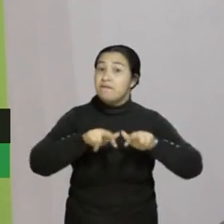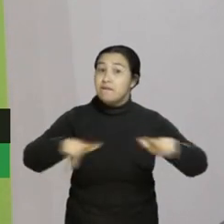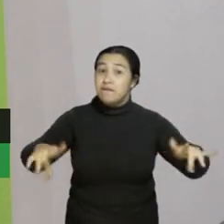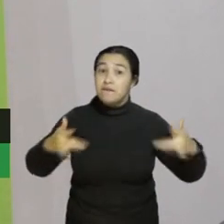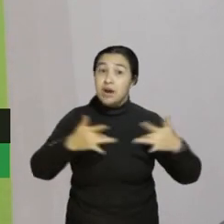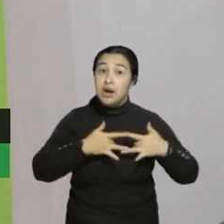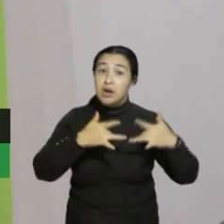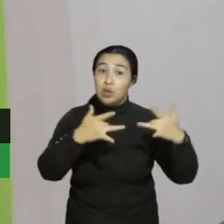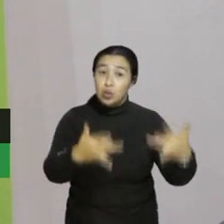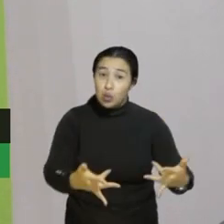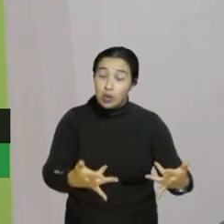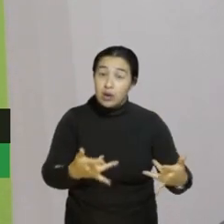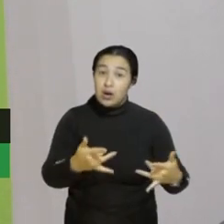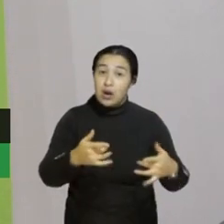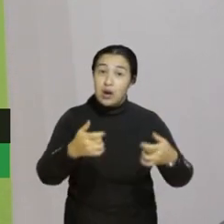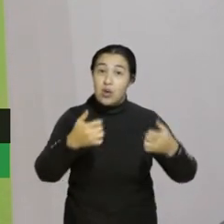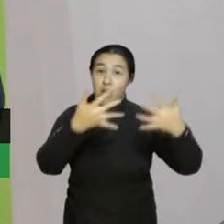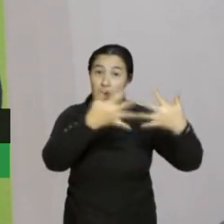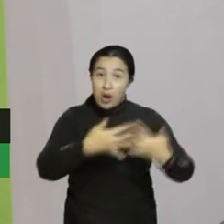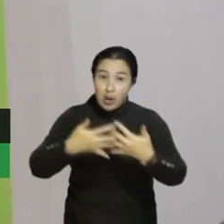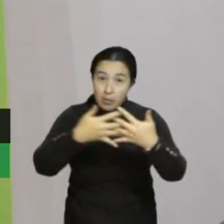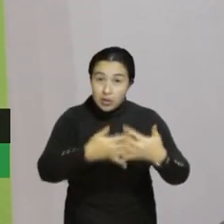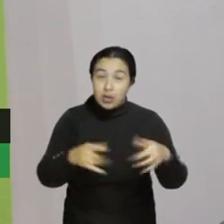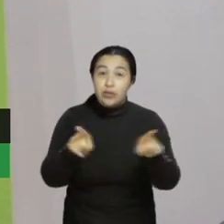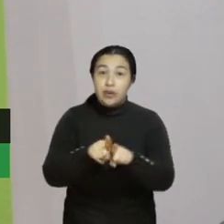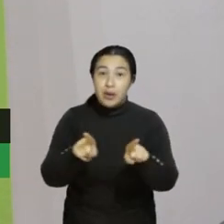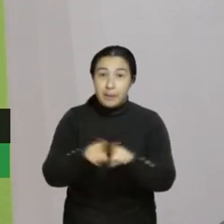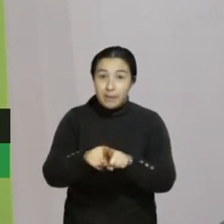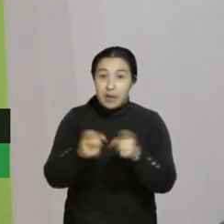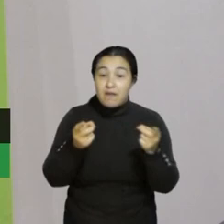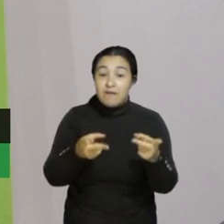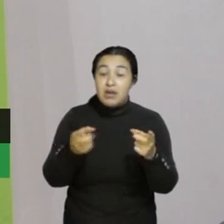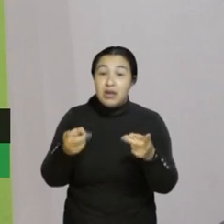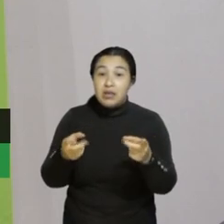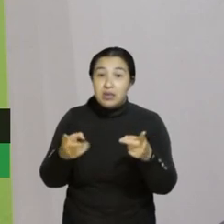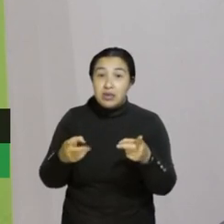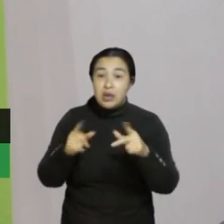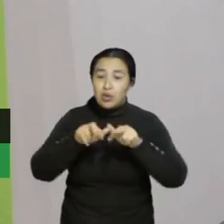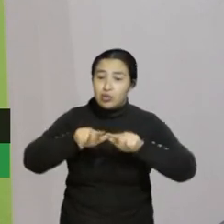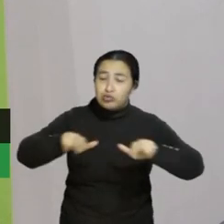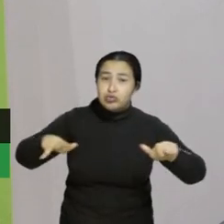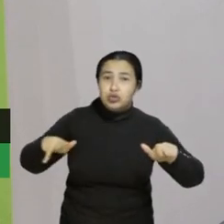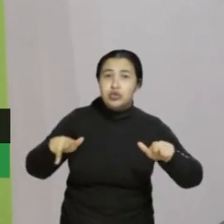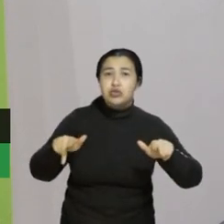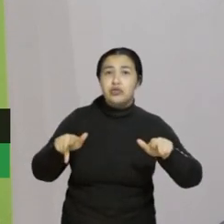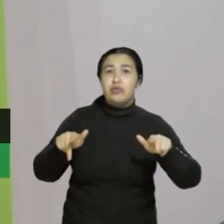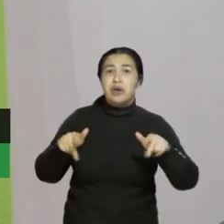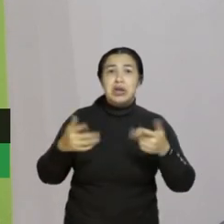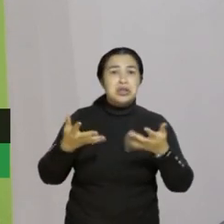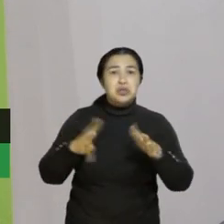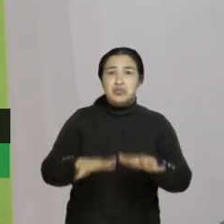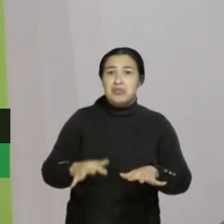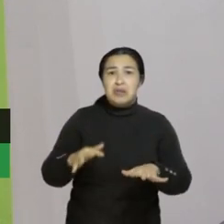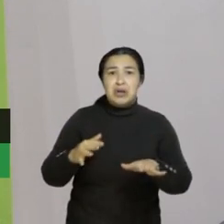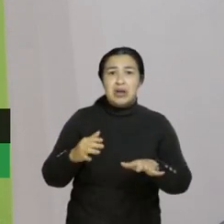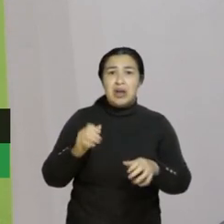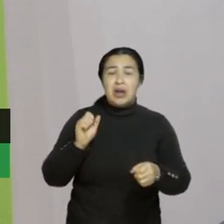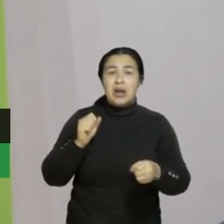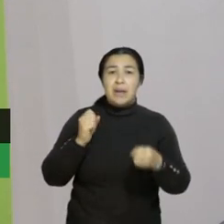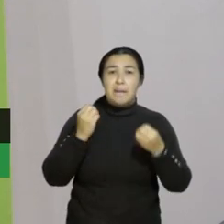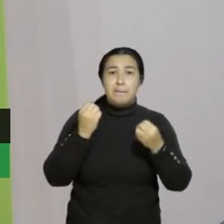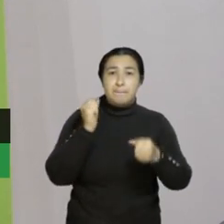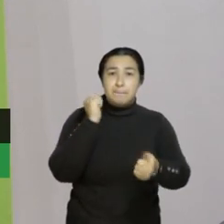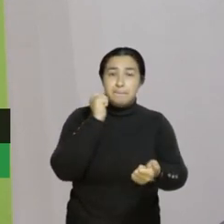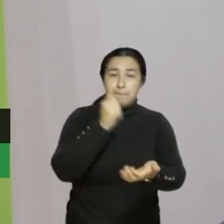Rio Grande do Sul, nos fez tudo a preço de custo. Não nos cobrou frete até a cidade de Palhoça.